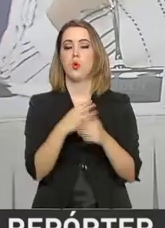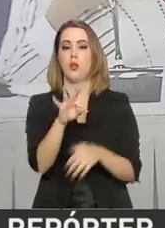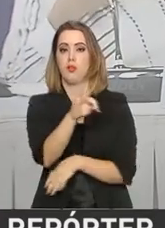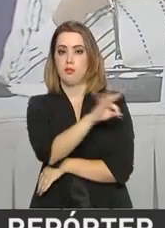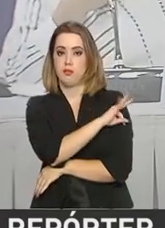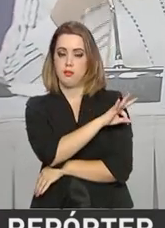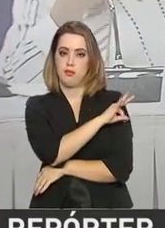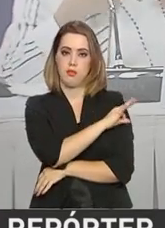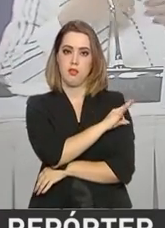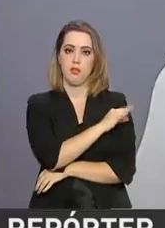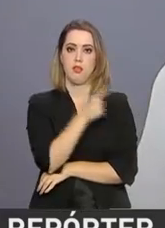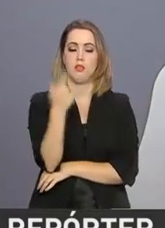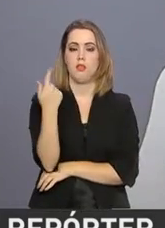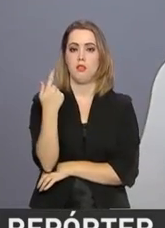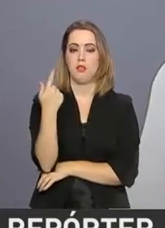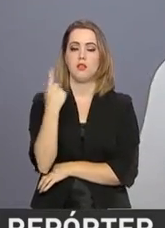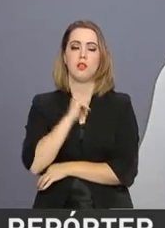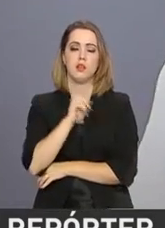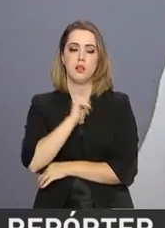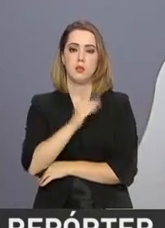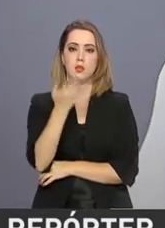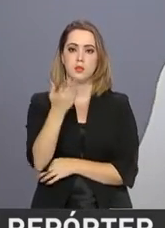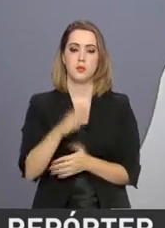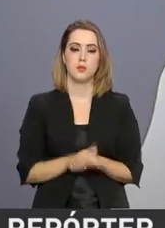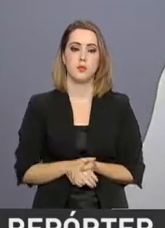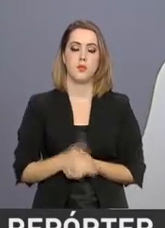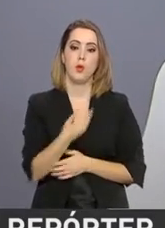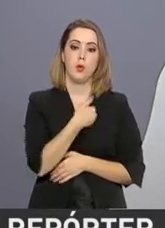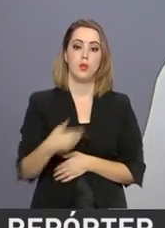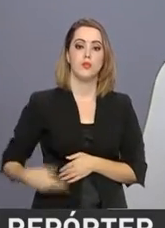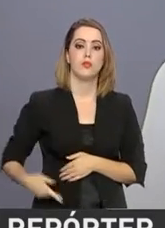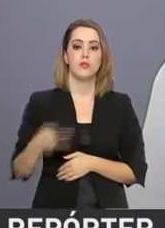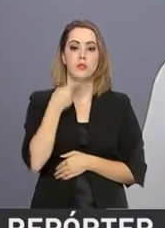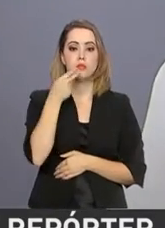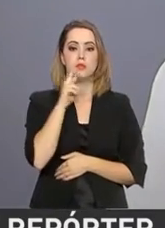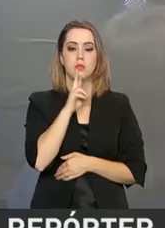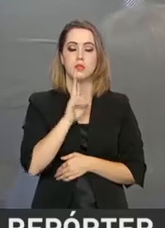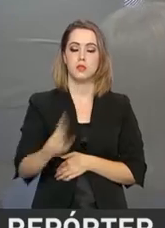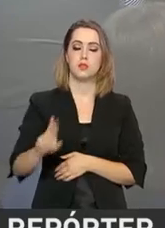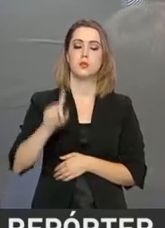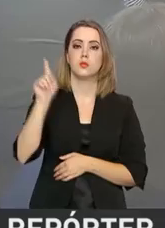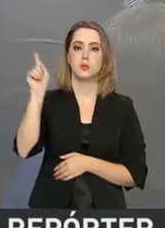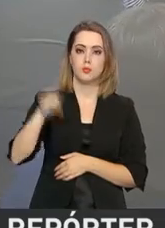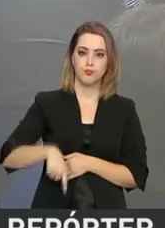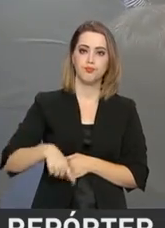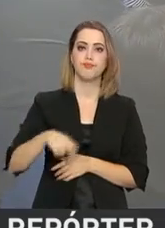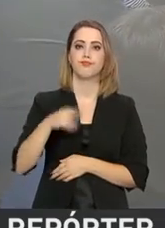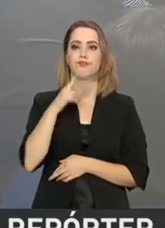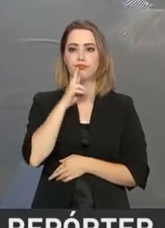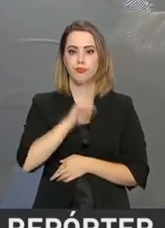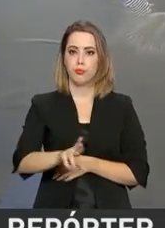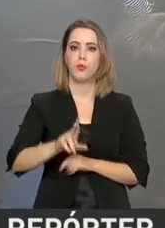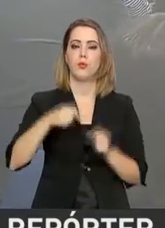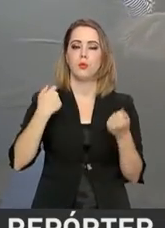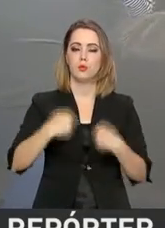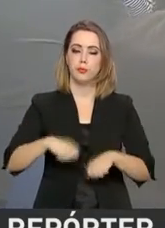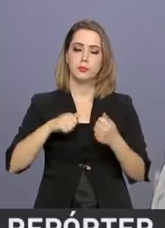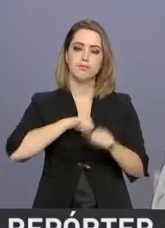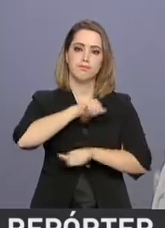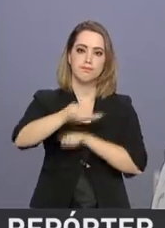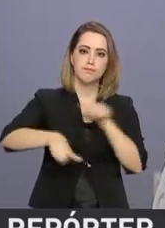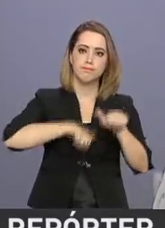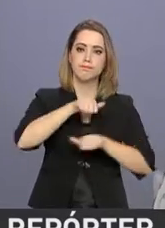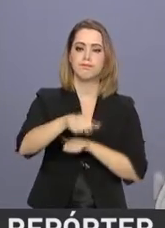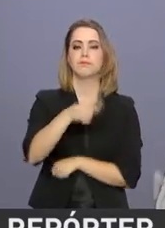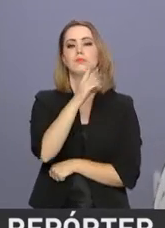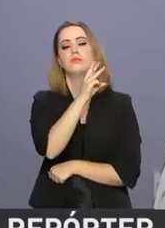pelo Ministério da Educação. Para o governo, o resultado é mais uma justificativa para as mudanças anunciadas para o ensino médio.